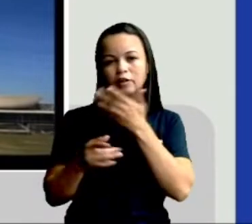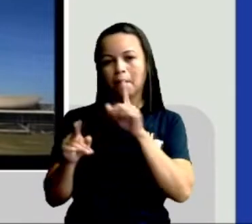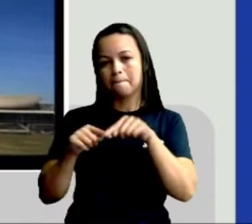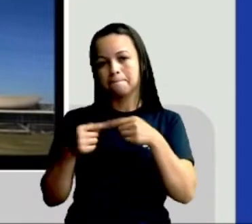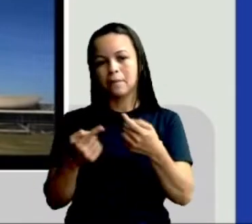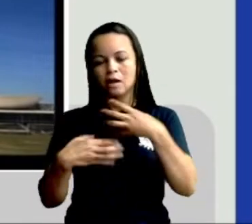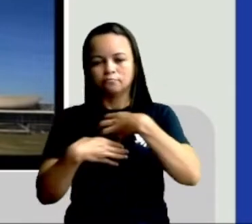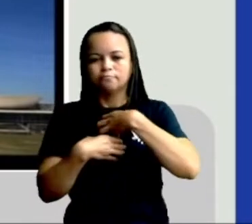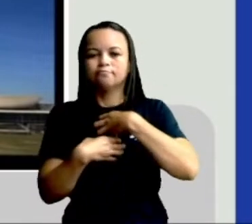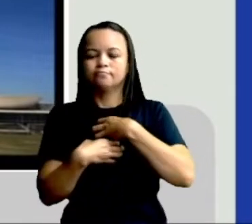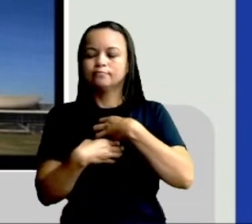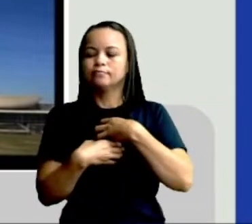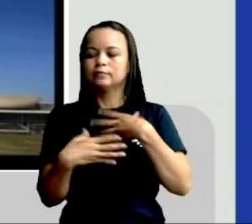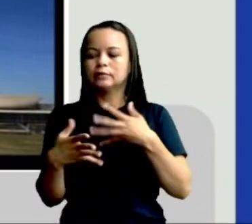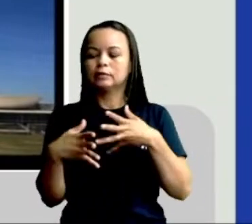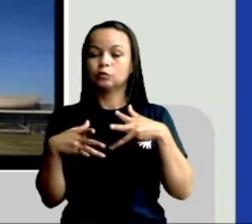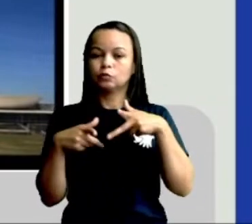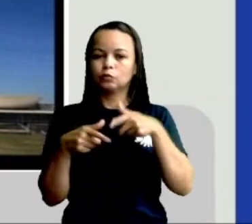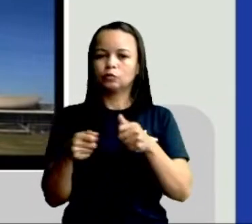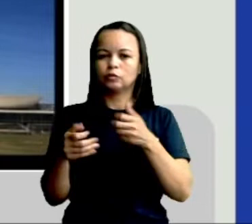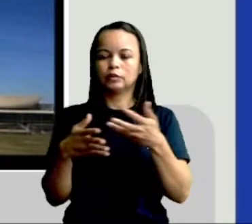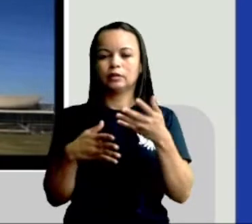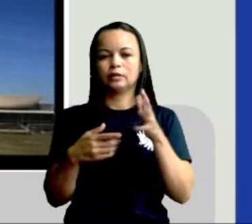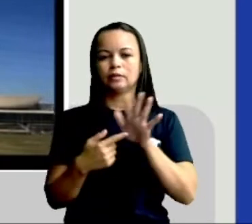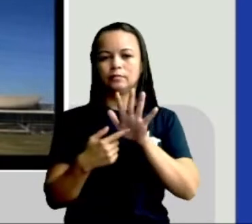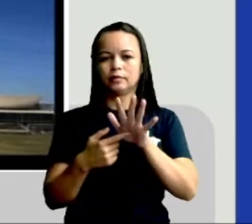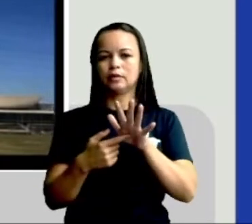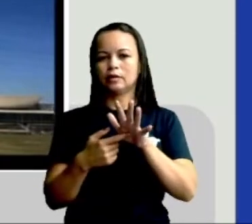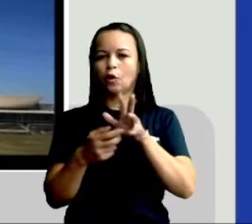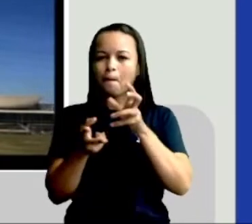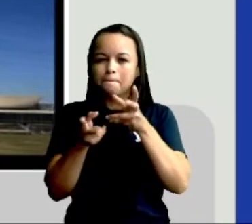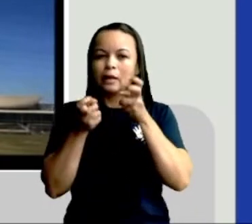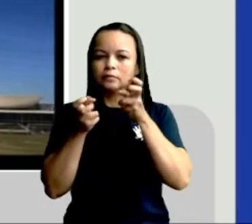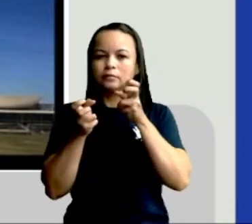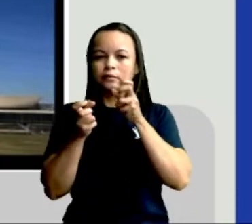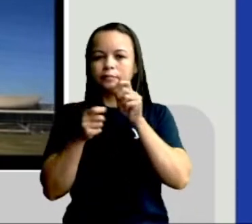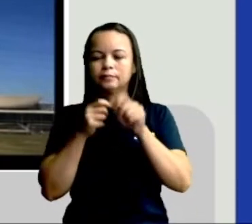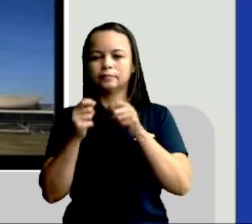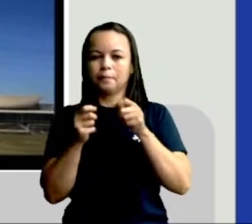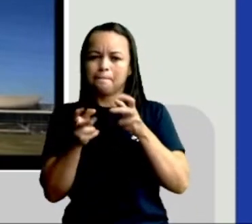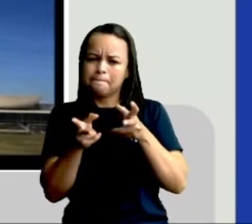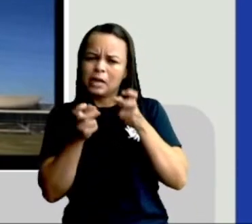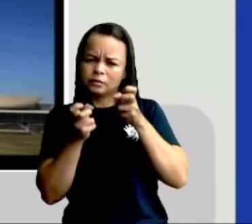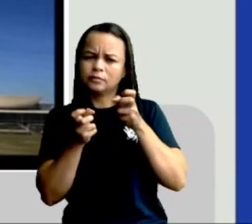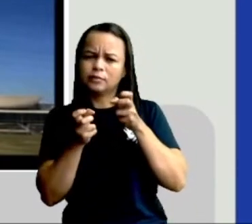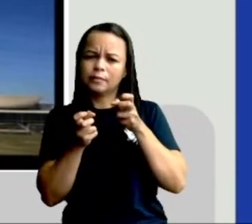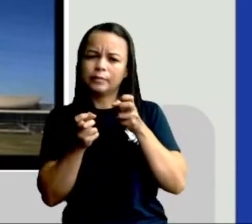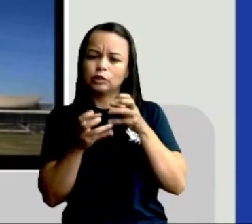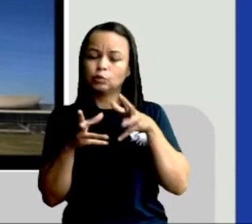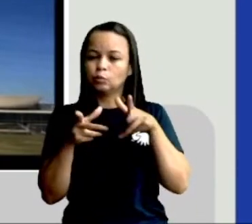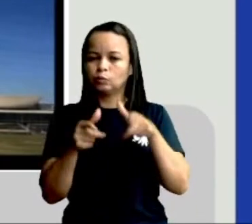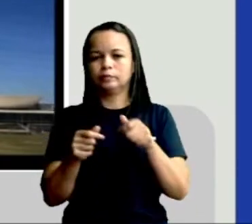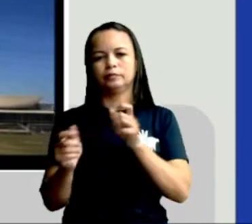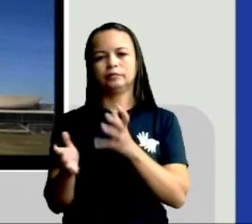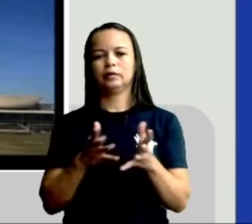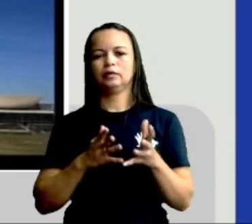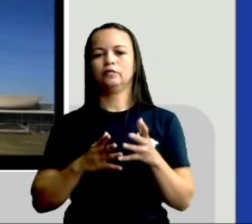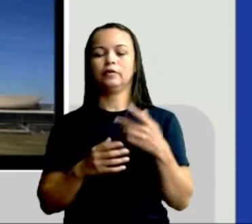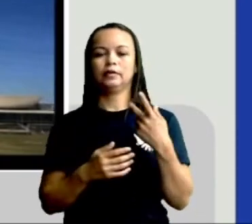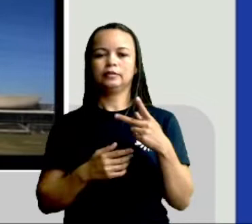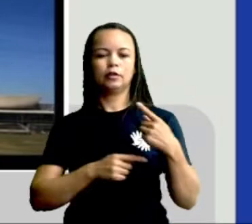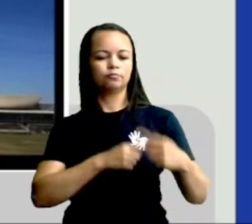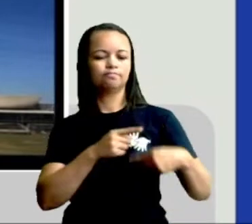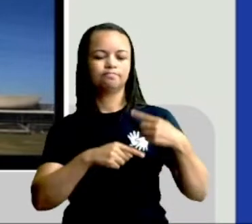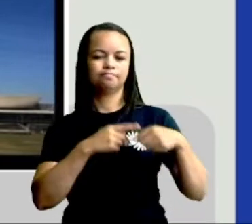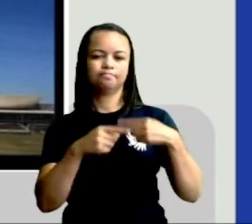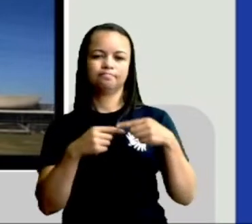pulseira paisagem tudo aquilo que está ao alcance da nossa percepção tudo aquilo que a gente percebe ela sempre vai ser uma